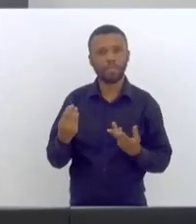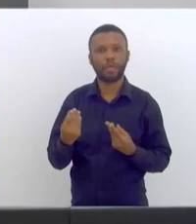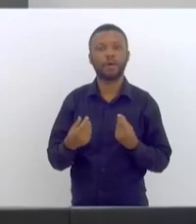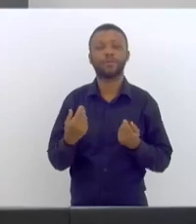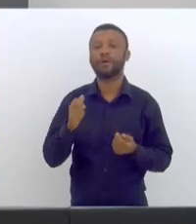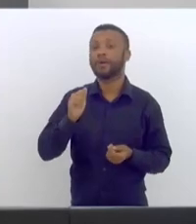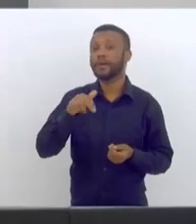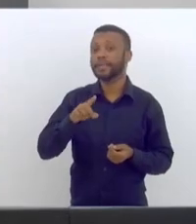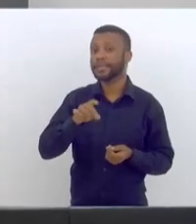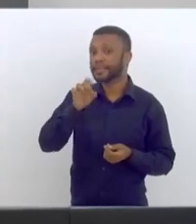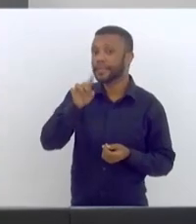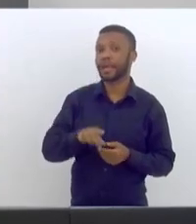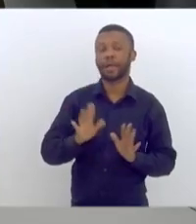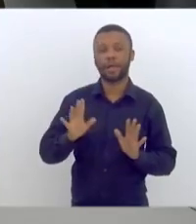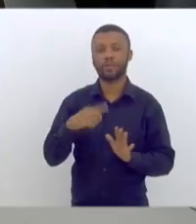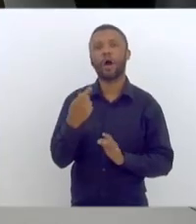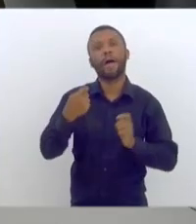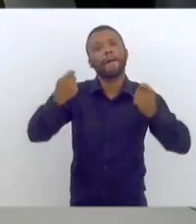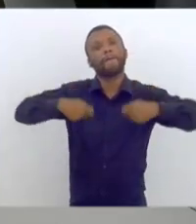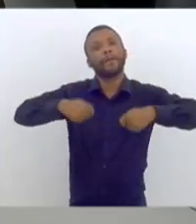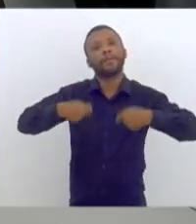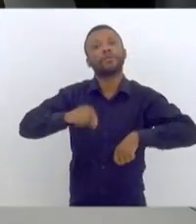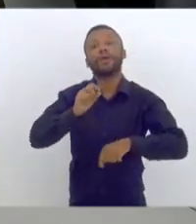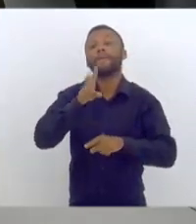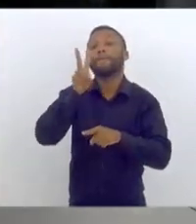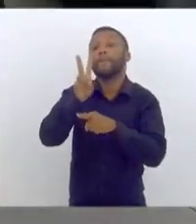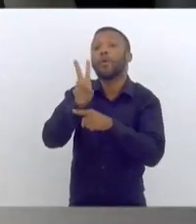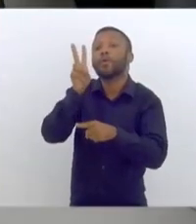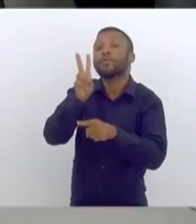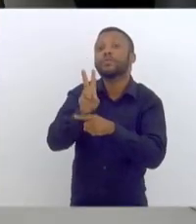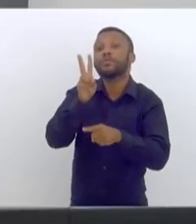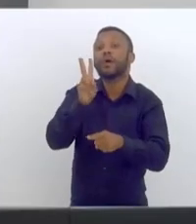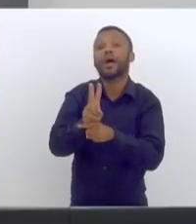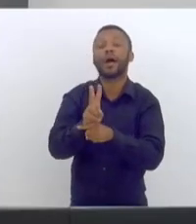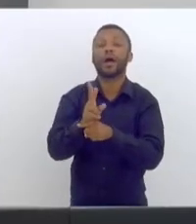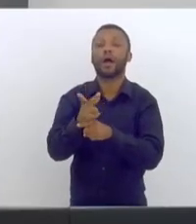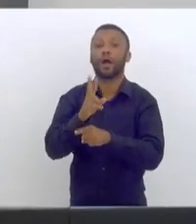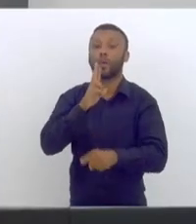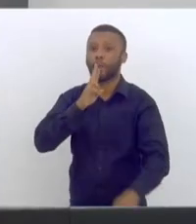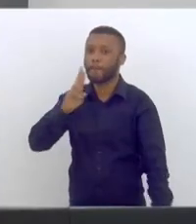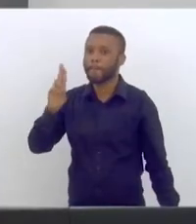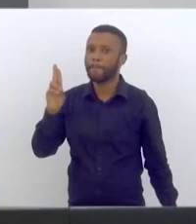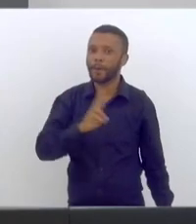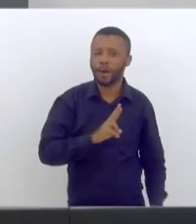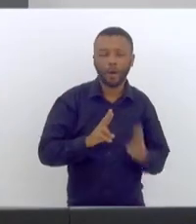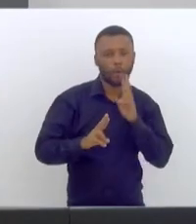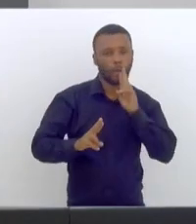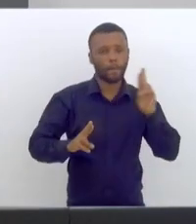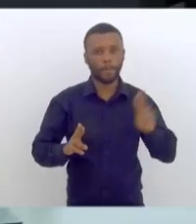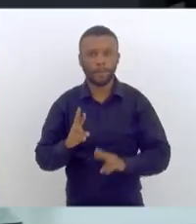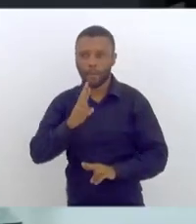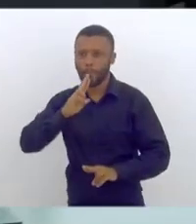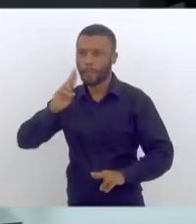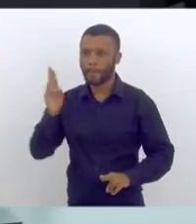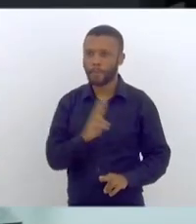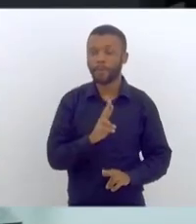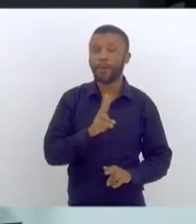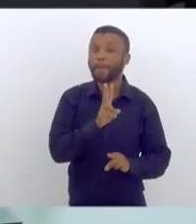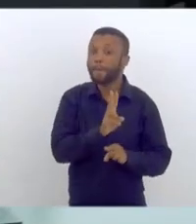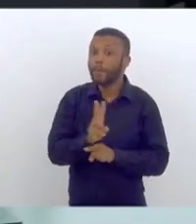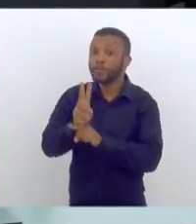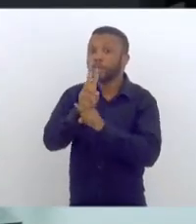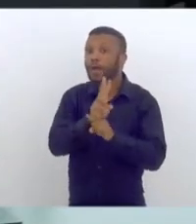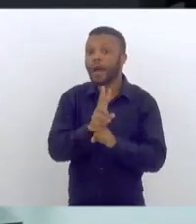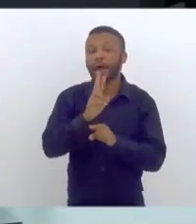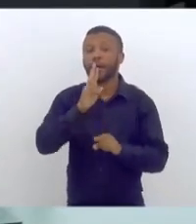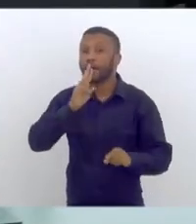é que a gente precisa monitorar resultado no fundo é isso é monitorar